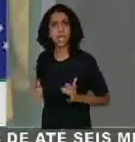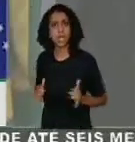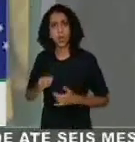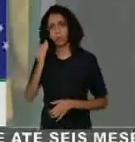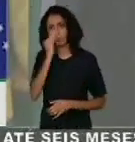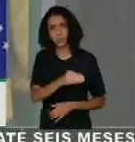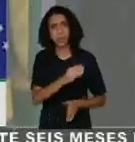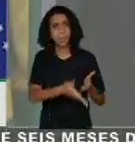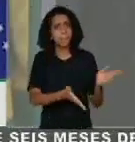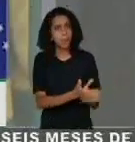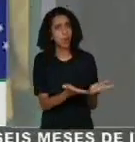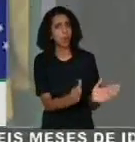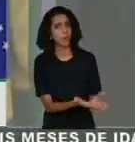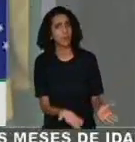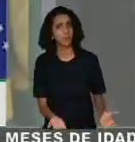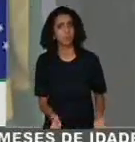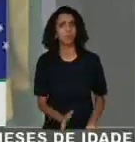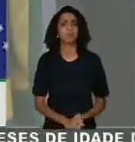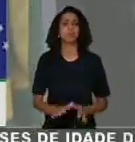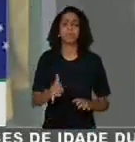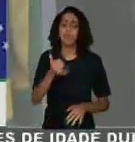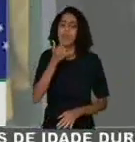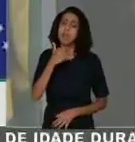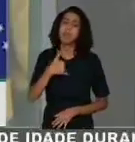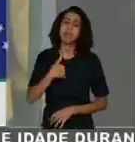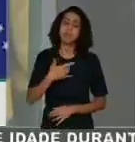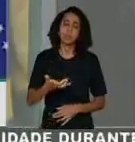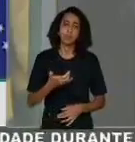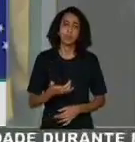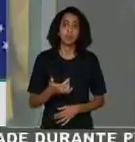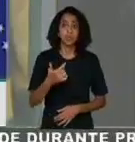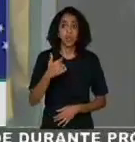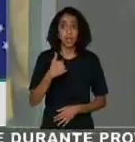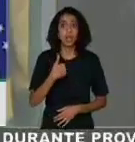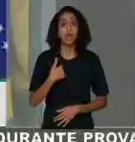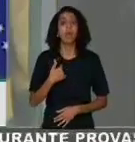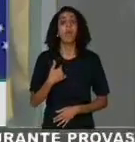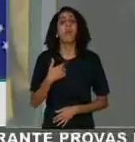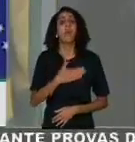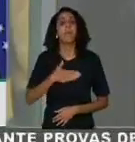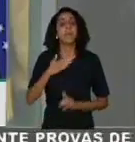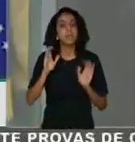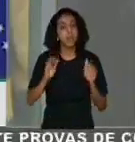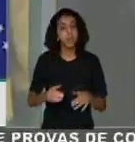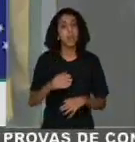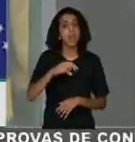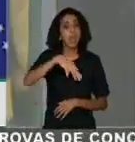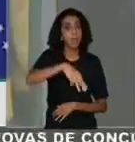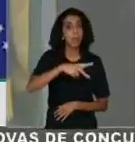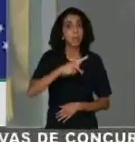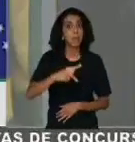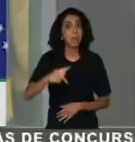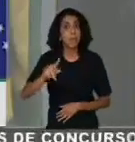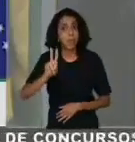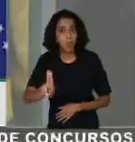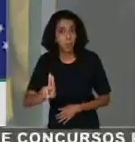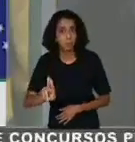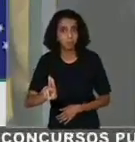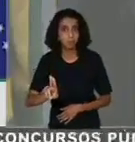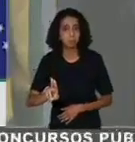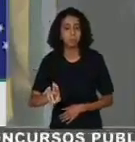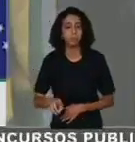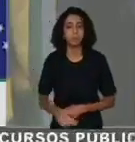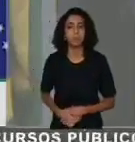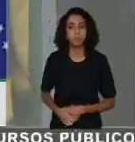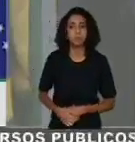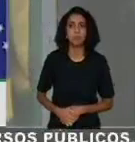para fazer uma reflexão, considerando que eu sou da política da unidade, sou do MPPU, e tenho um pouco